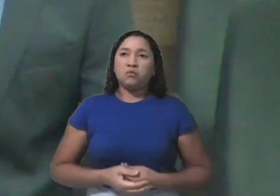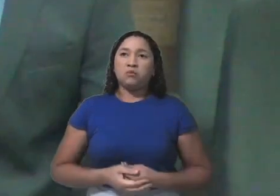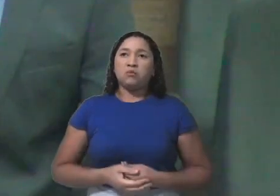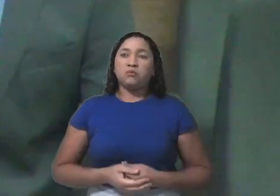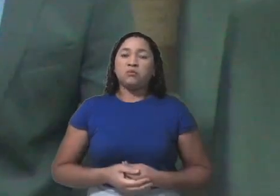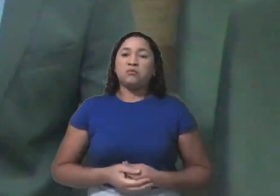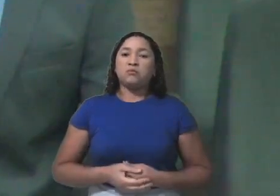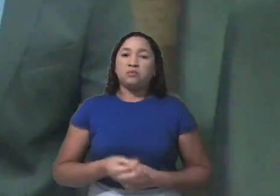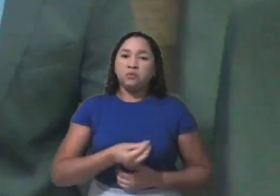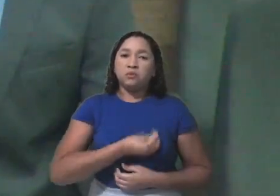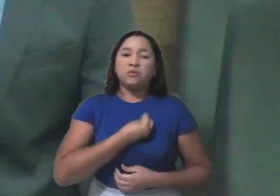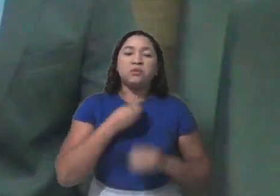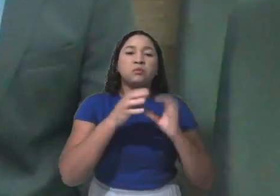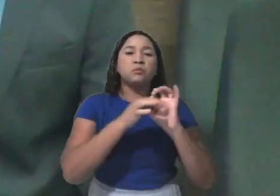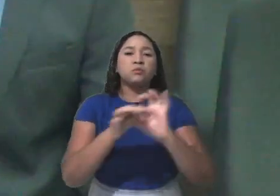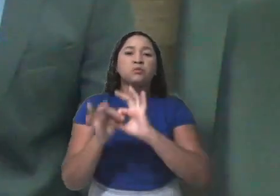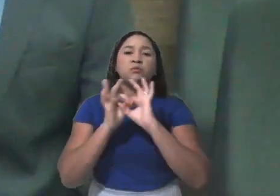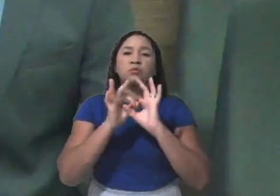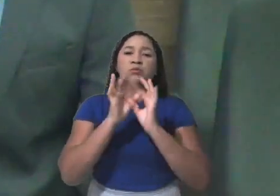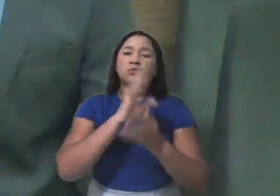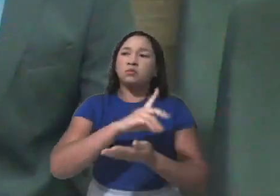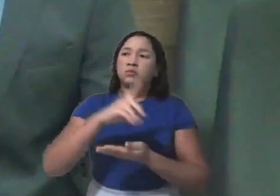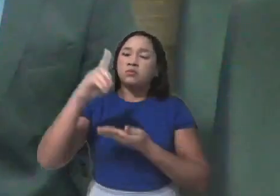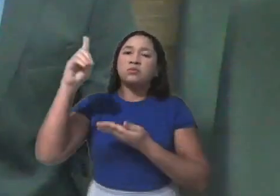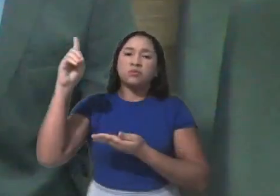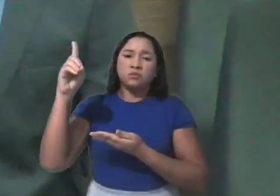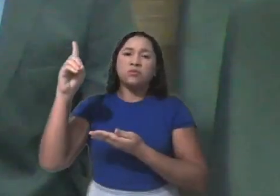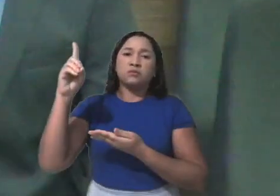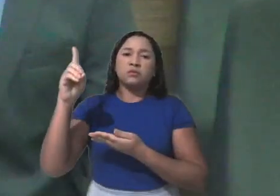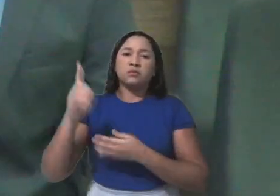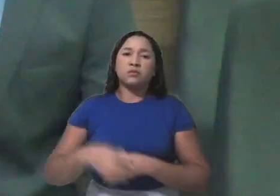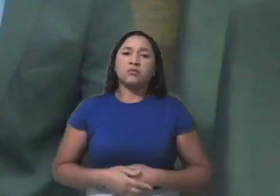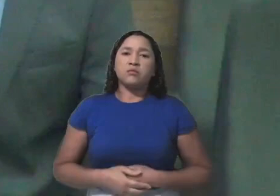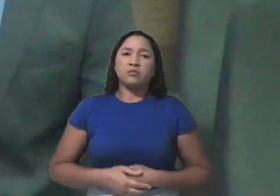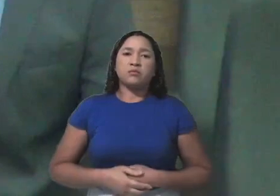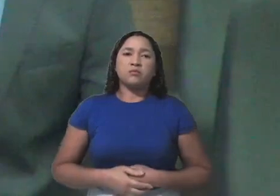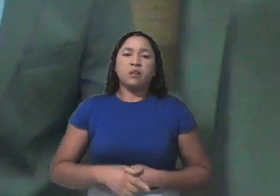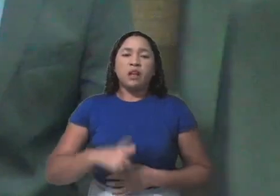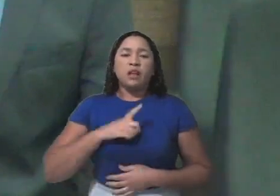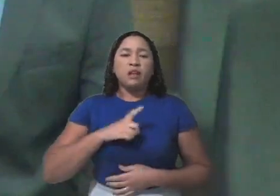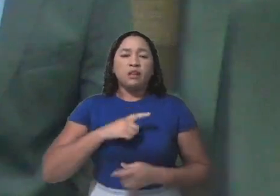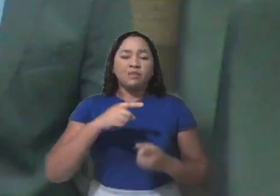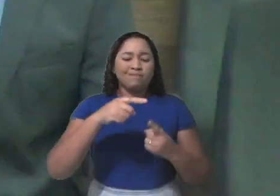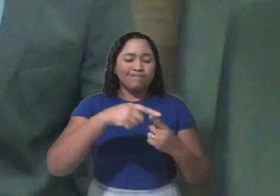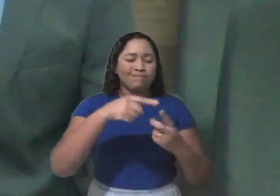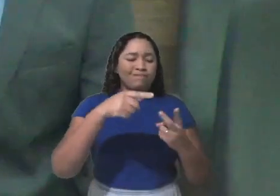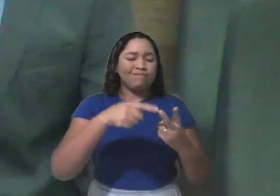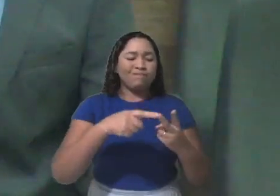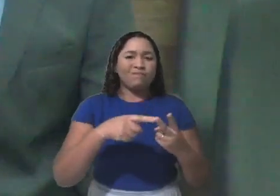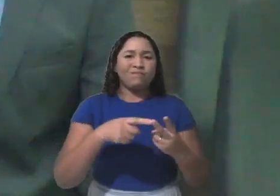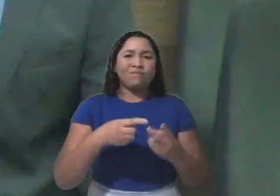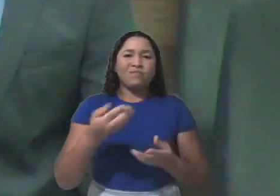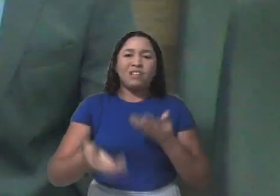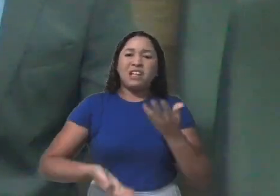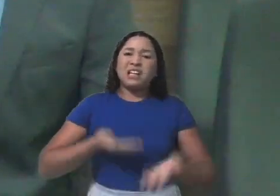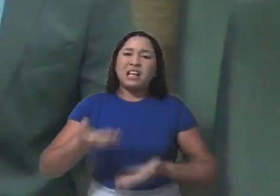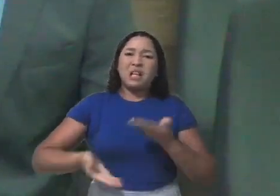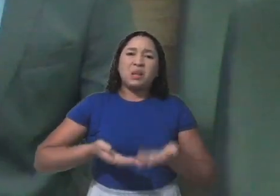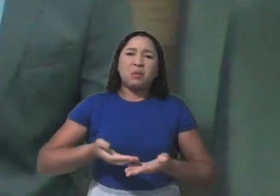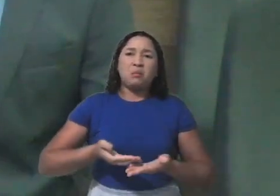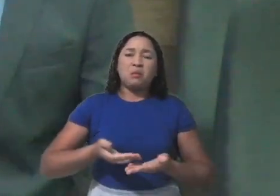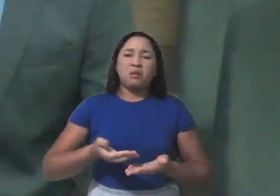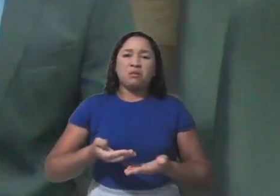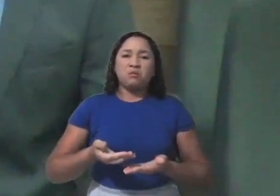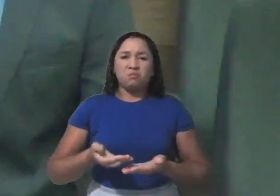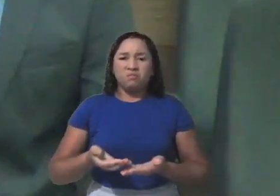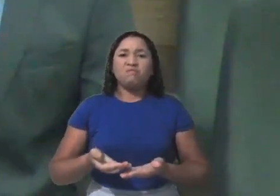São dois povos distintos. São dois tratamentos. São duas formas de